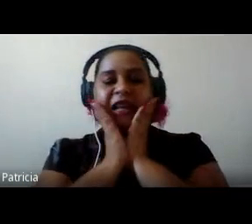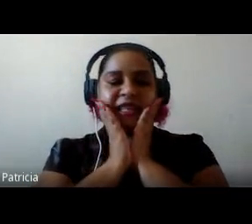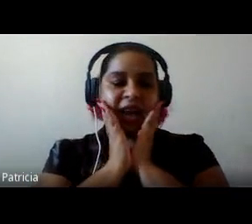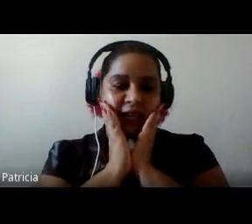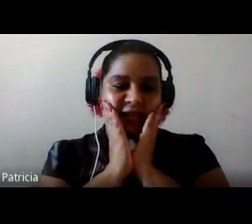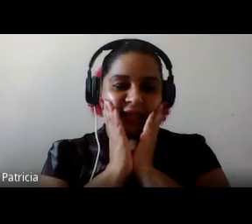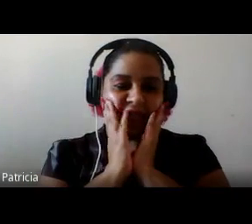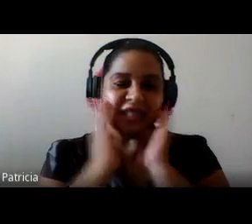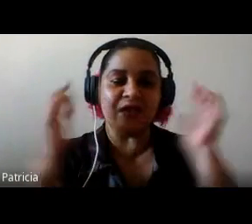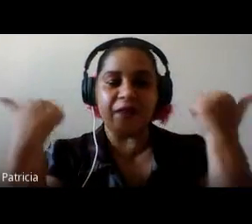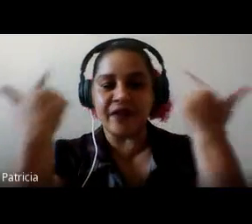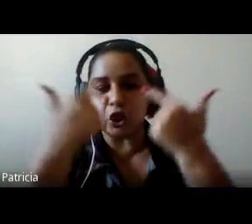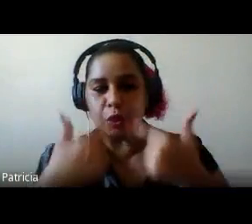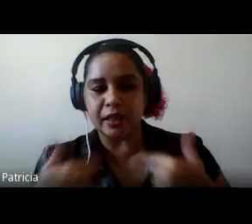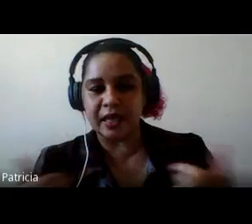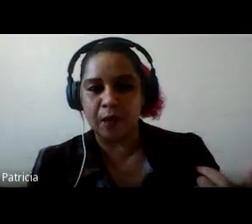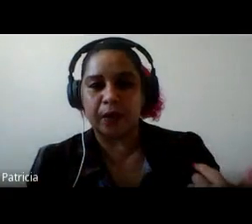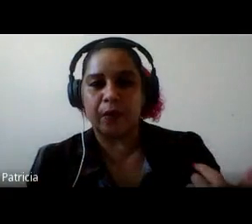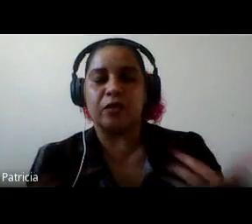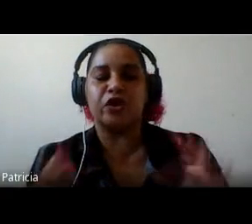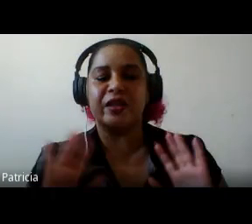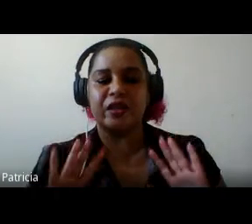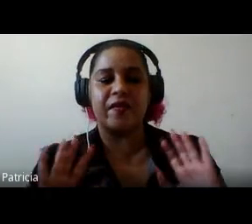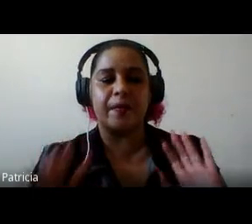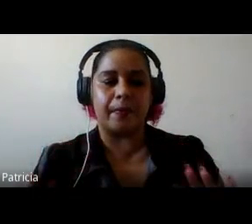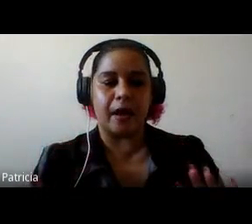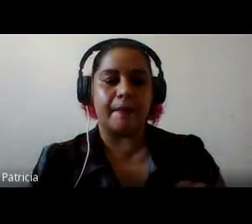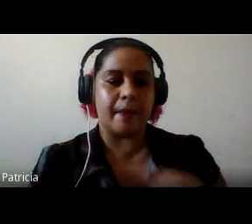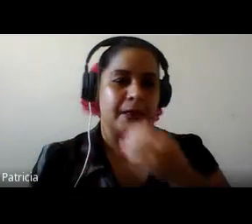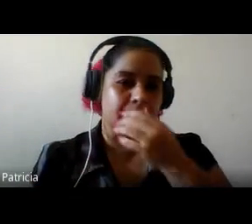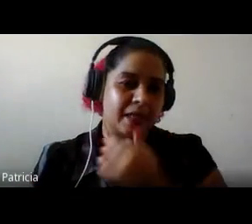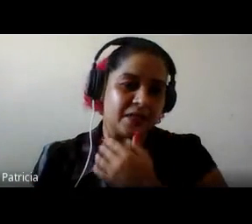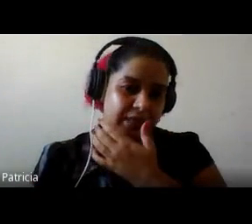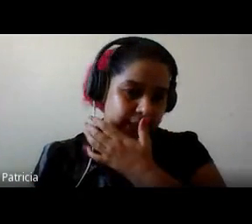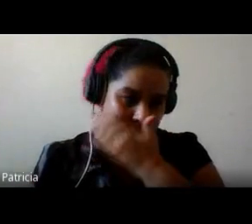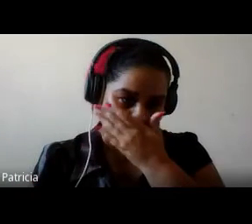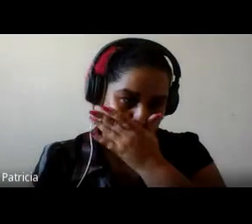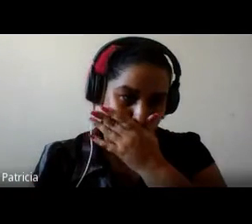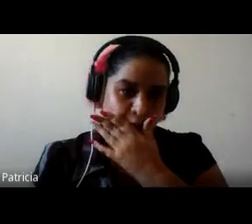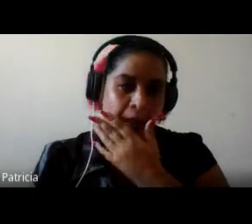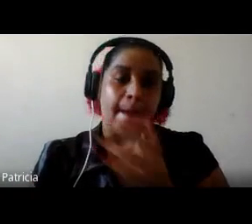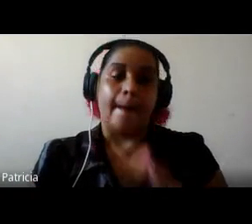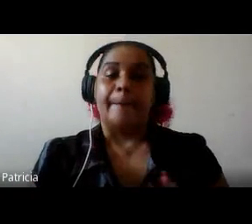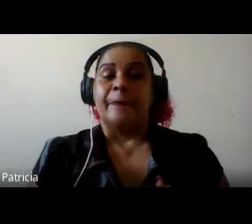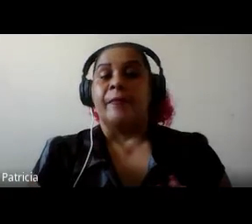Expressões faciais. A gente não vai ver todas as não manuais hoje, mas a gente vai ver principalmente as faciais.